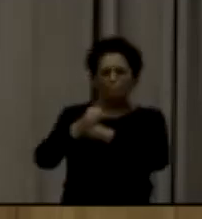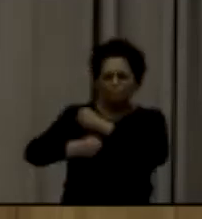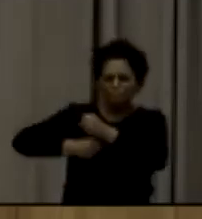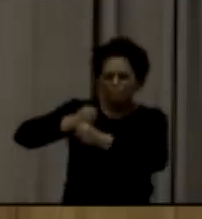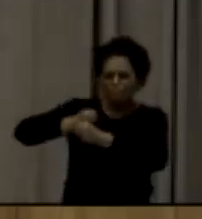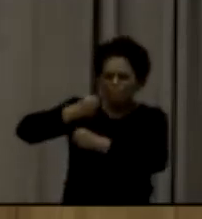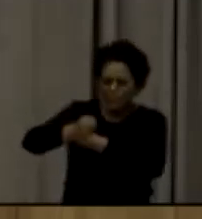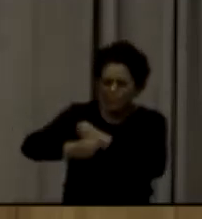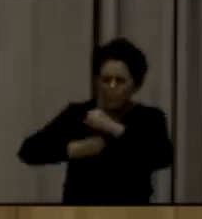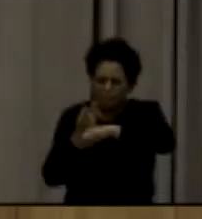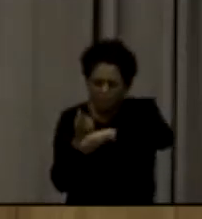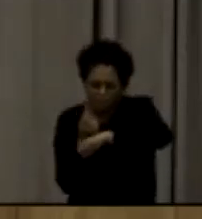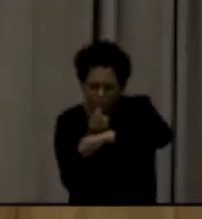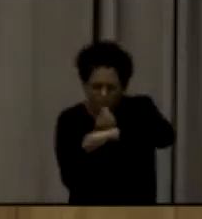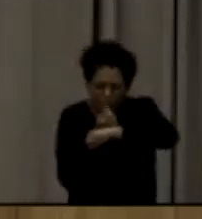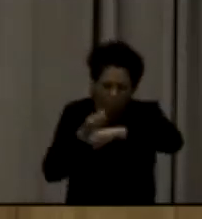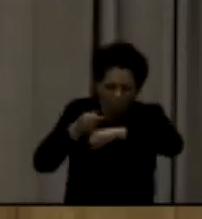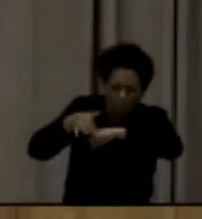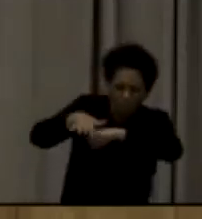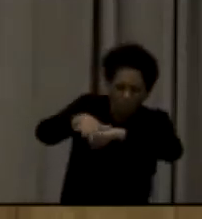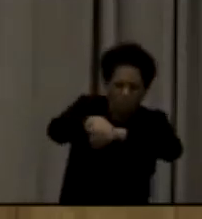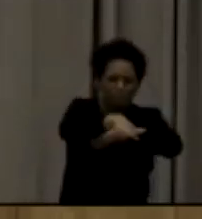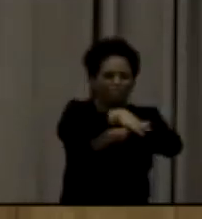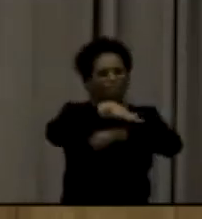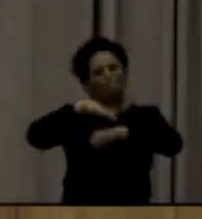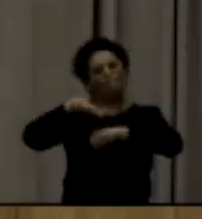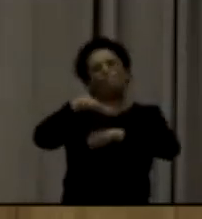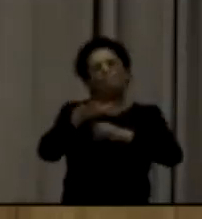de neoliberalismo, do fracasso do neoliberalismo,